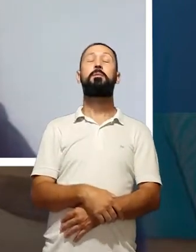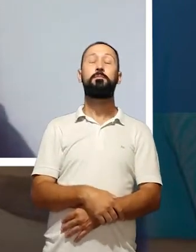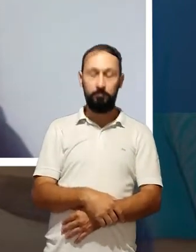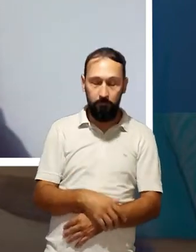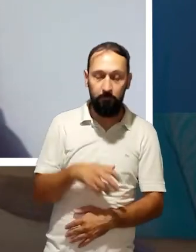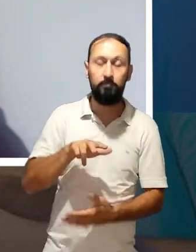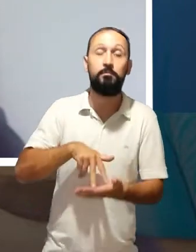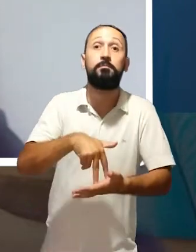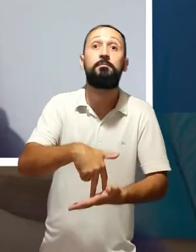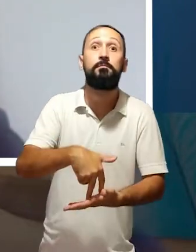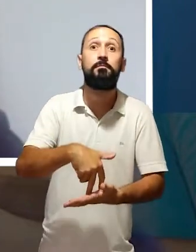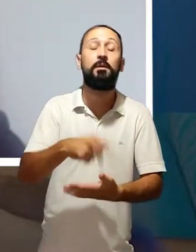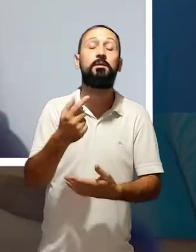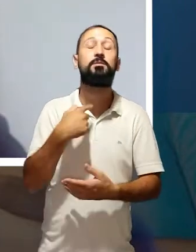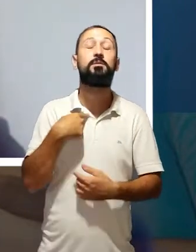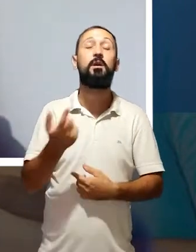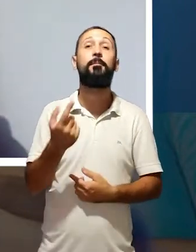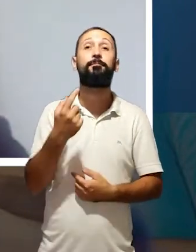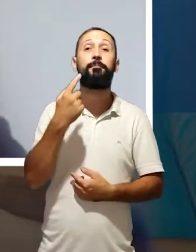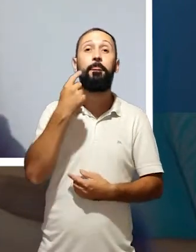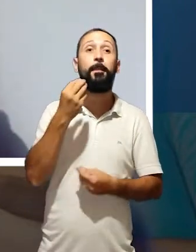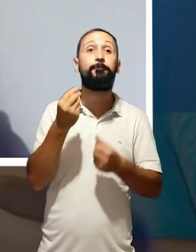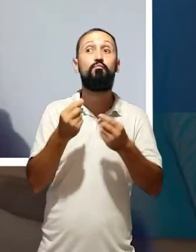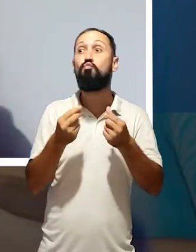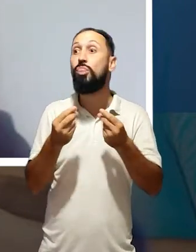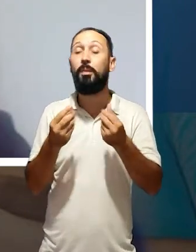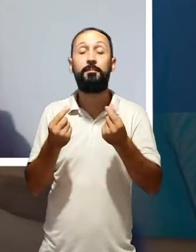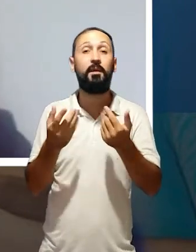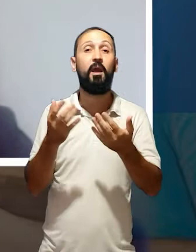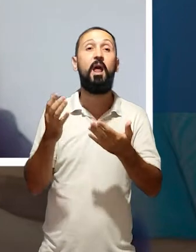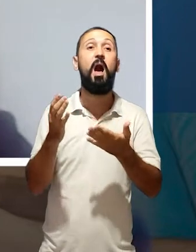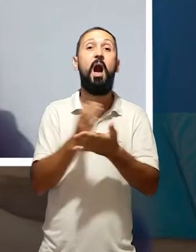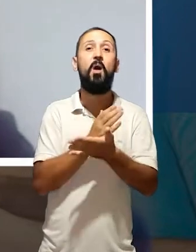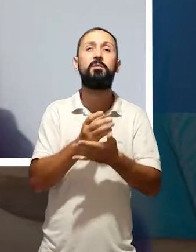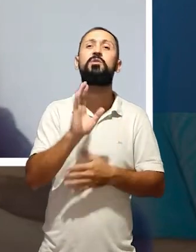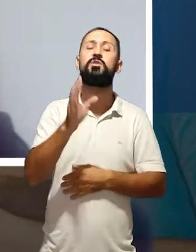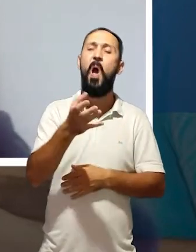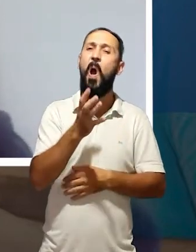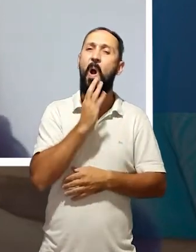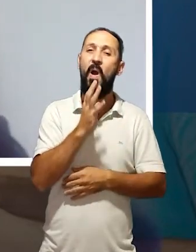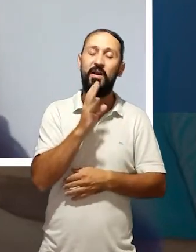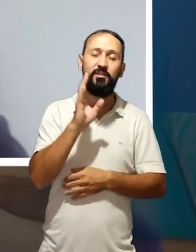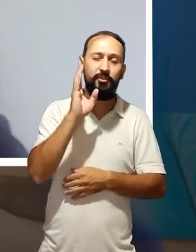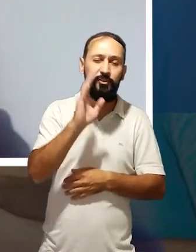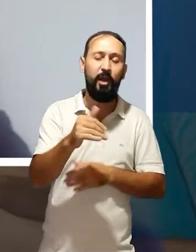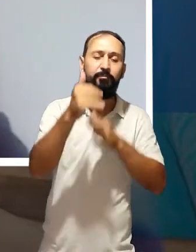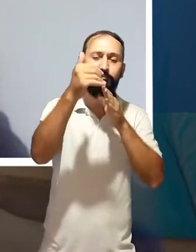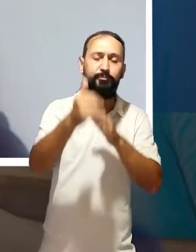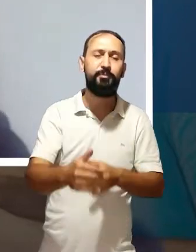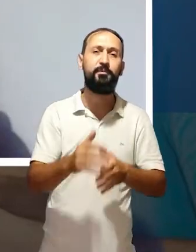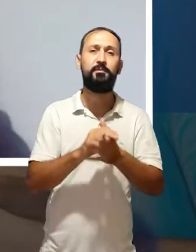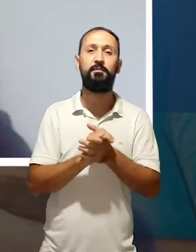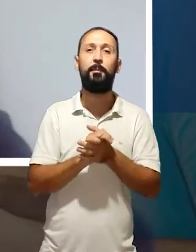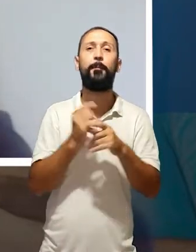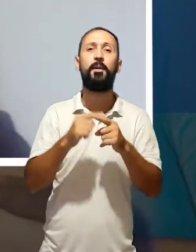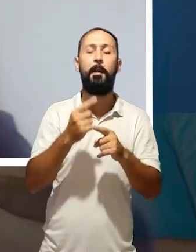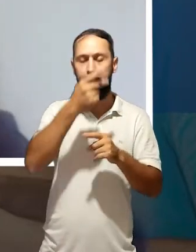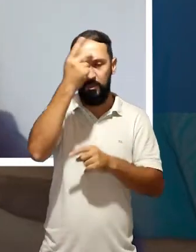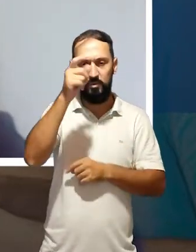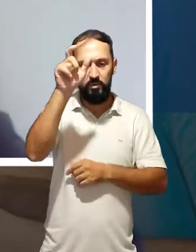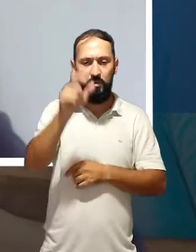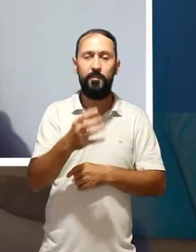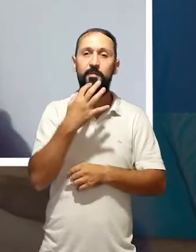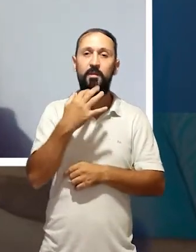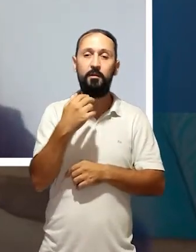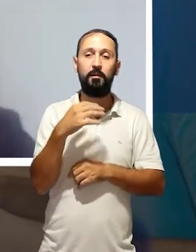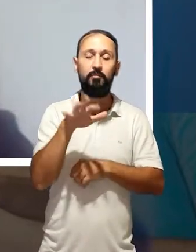morrido, mas que tinham o atrativo. O atrativo é porque era alguém que você já conhecia. Então, por ser uma